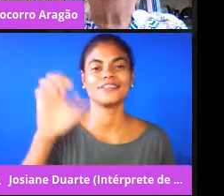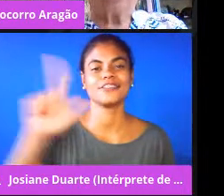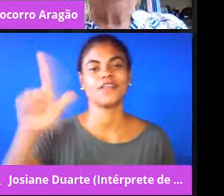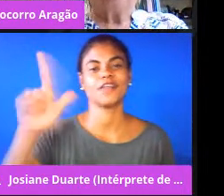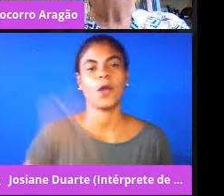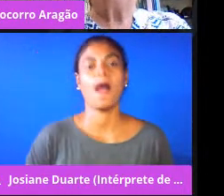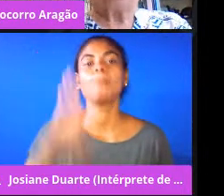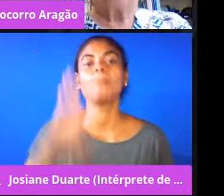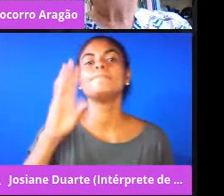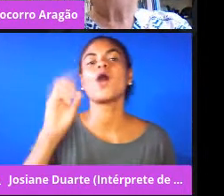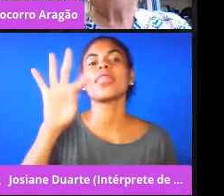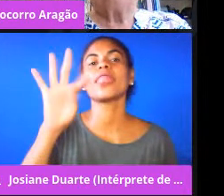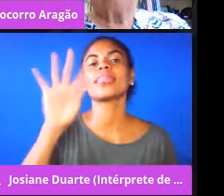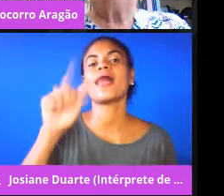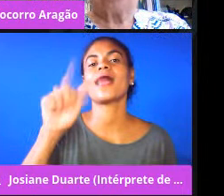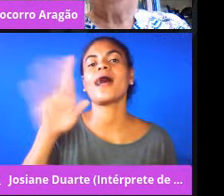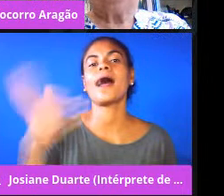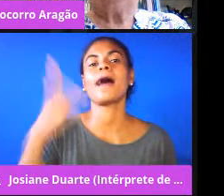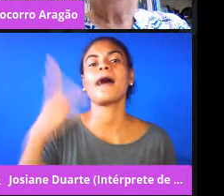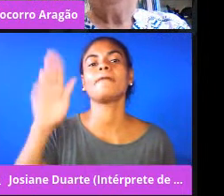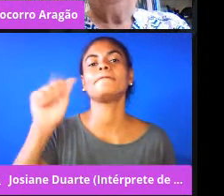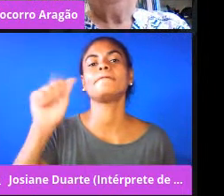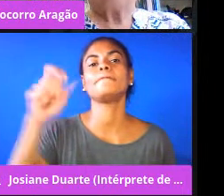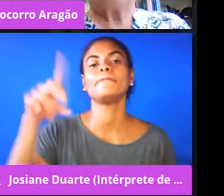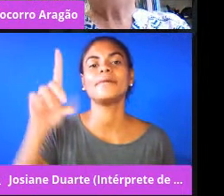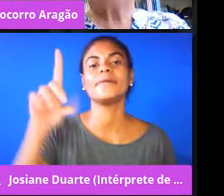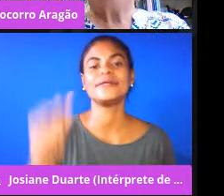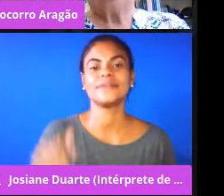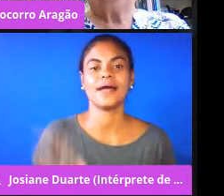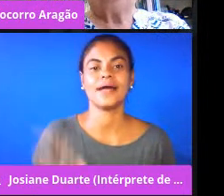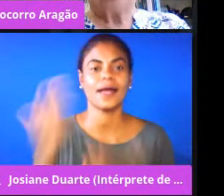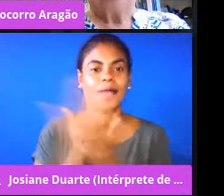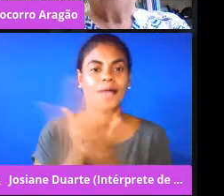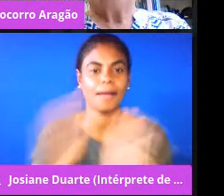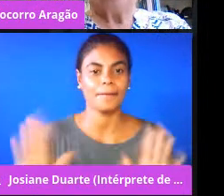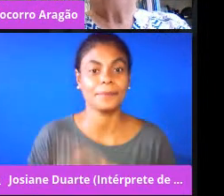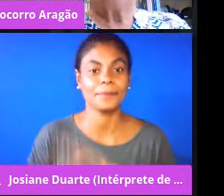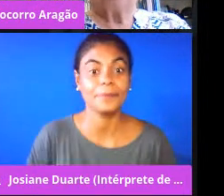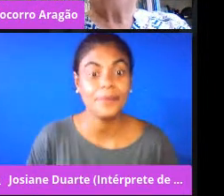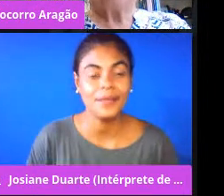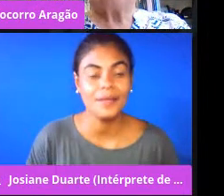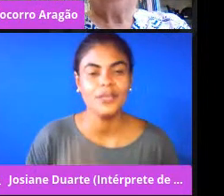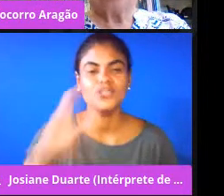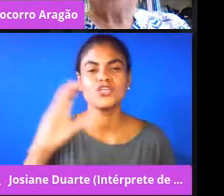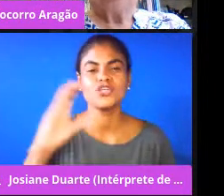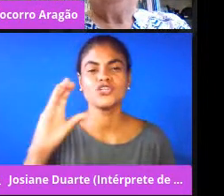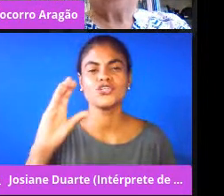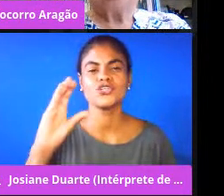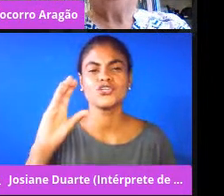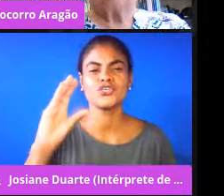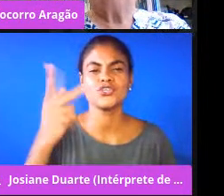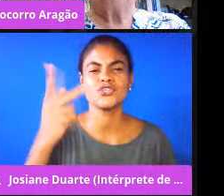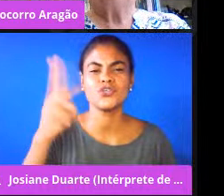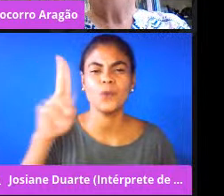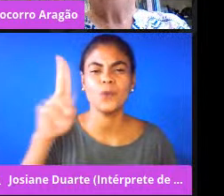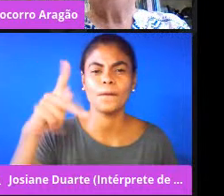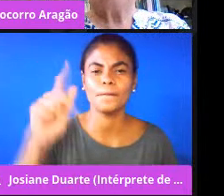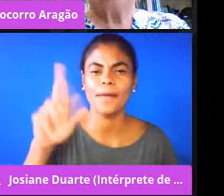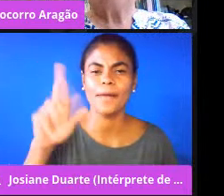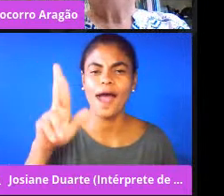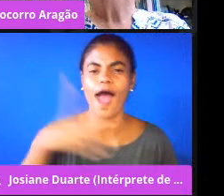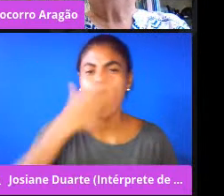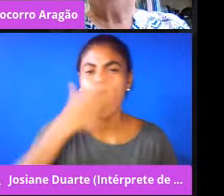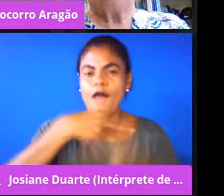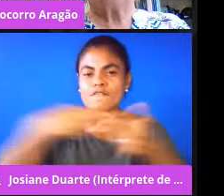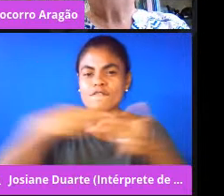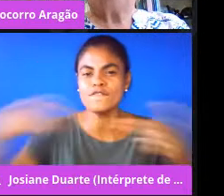luxo de banda. Chupar a fruta e atirar fora o cagaço. Aproveitar-se de alguém. Nem amor de verdade lhe daria. Aquilo era como disse a